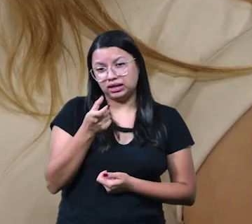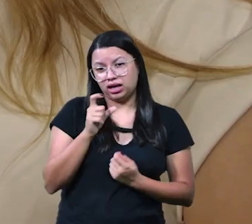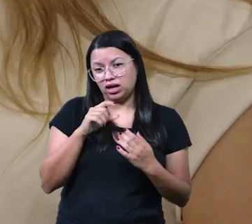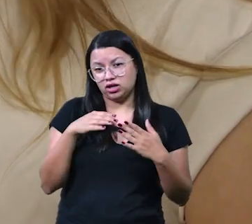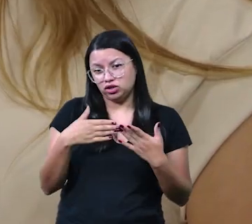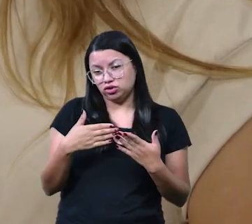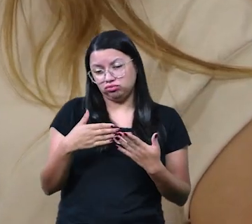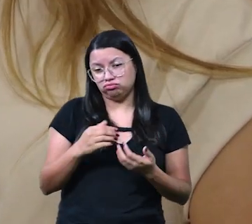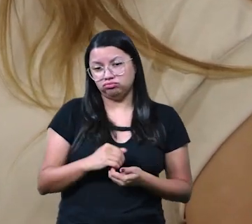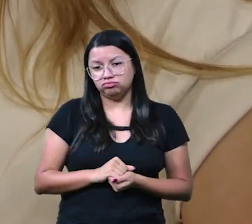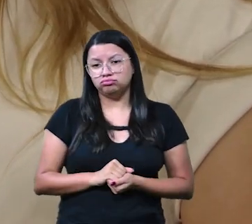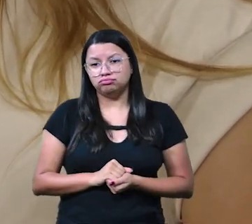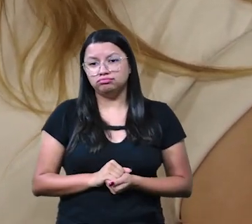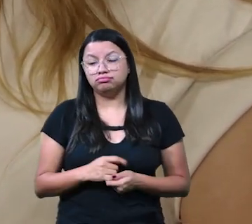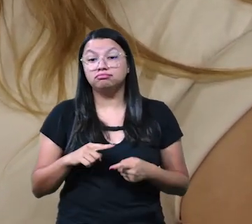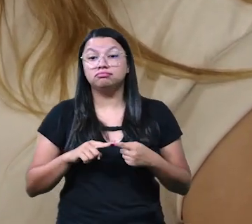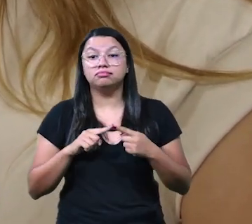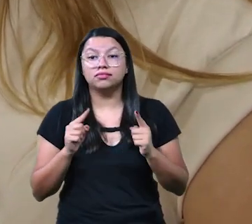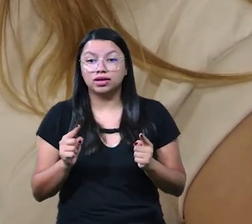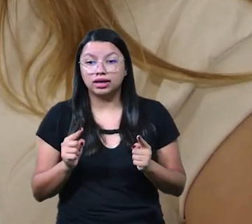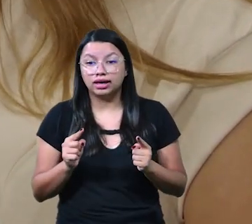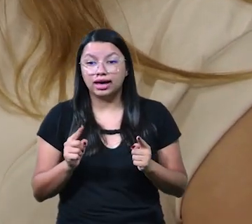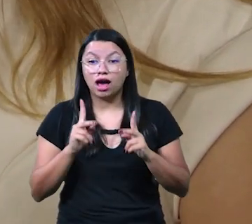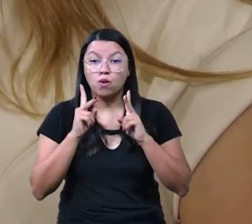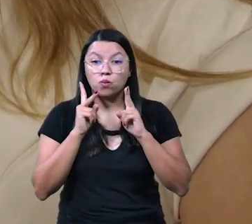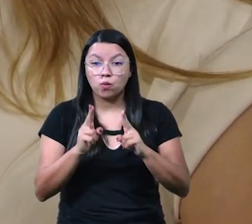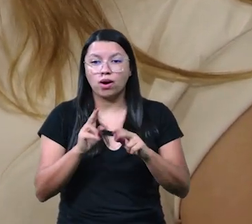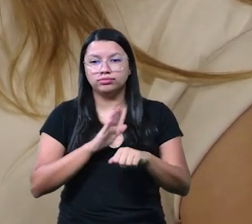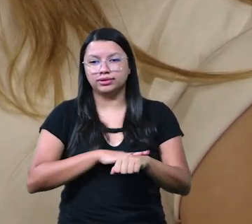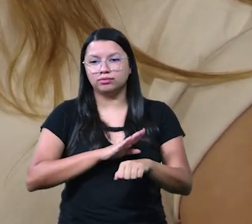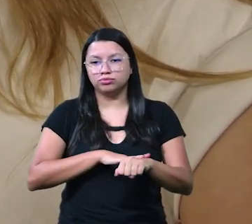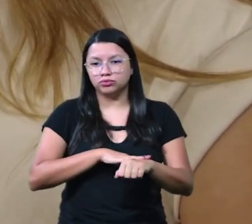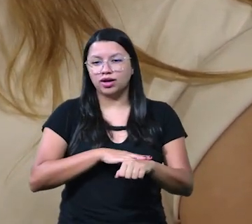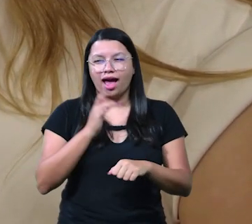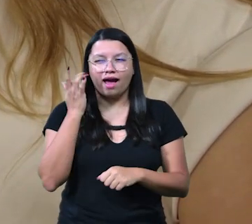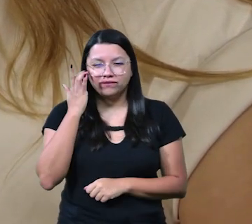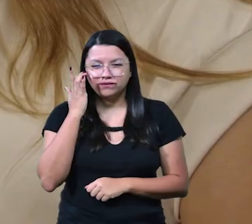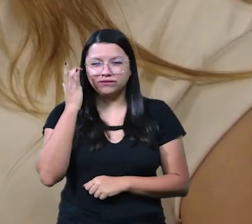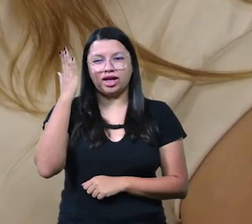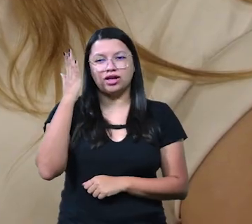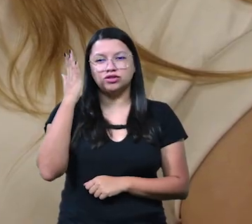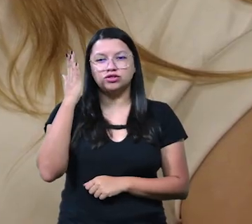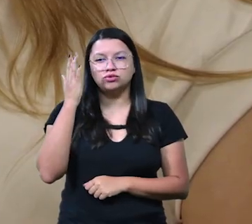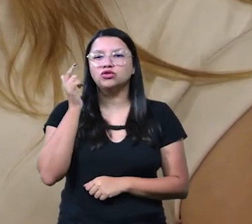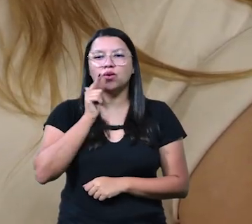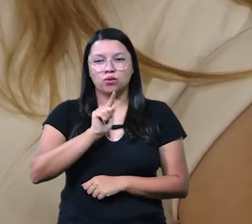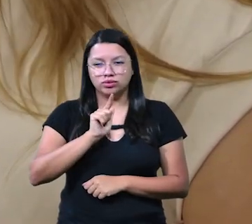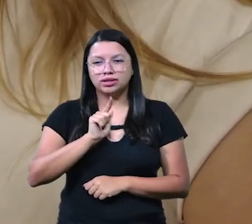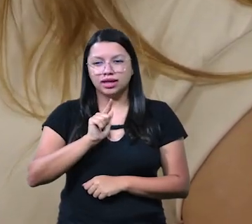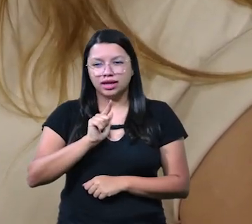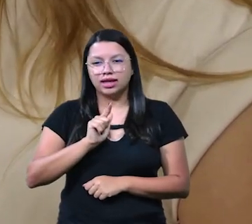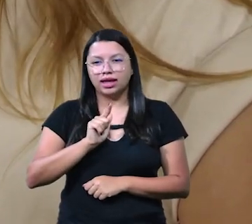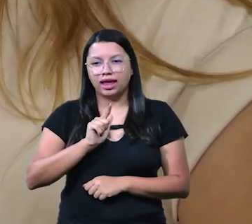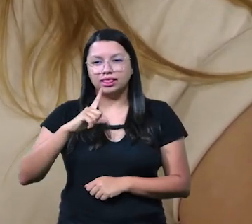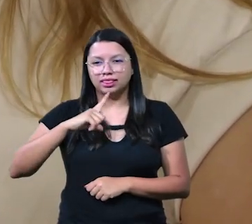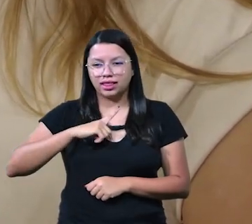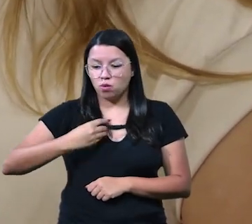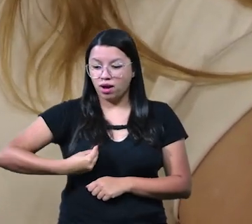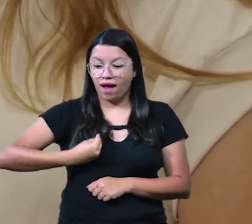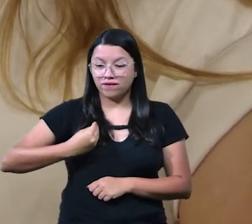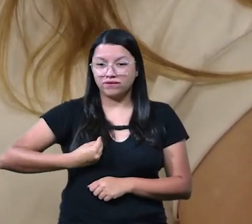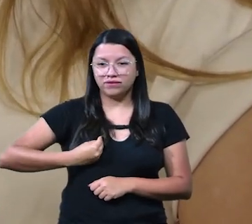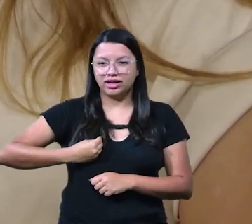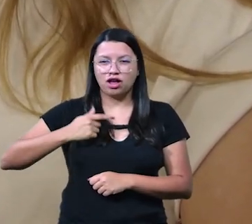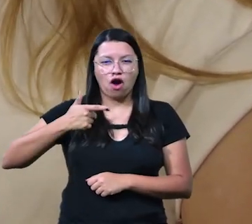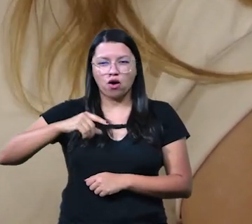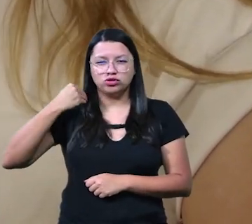atrativa assim. Mas, assim, ao mesmo tempo, é muito fácil de você fazer carreira e crescer nesse espaço.